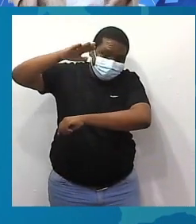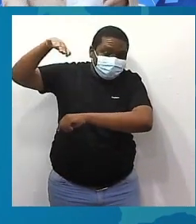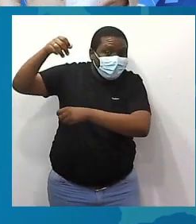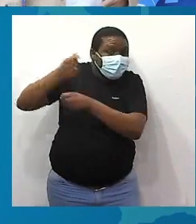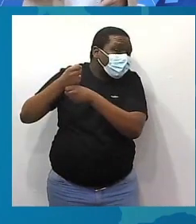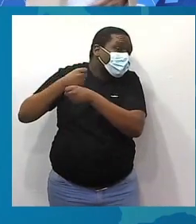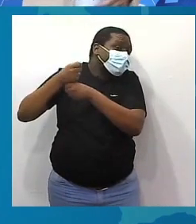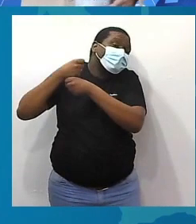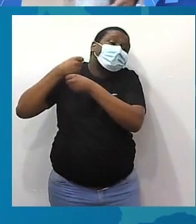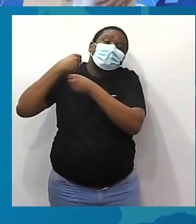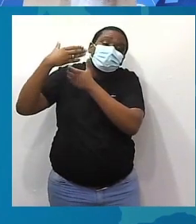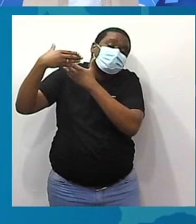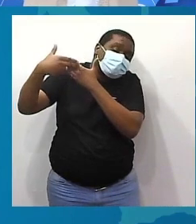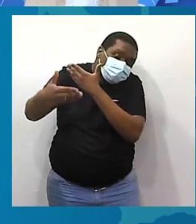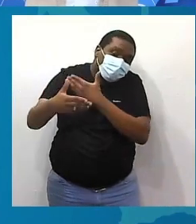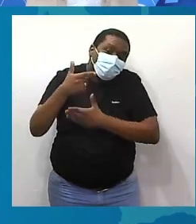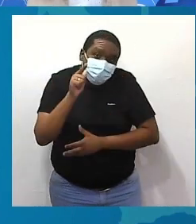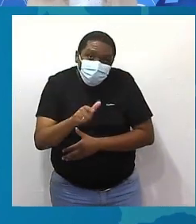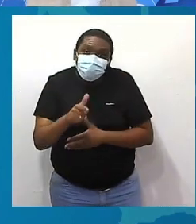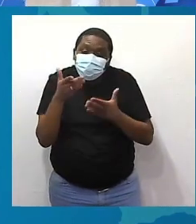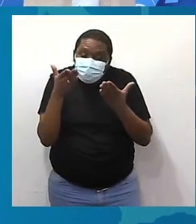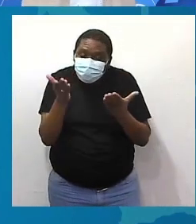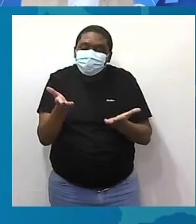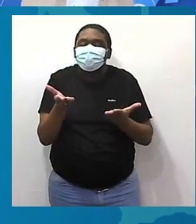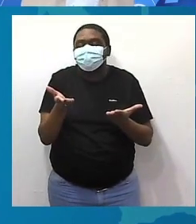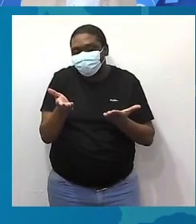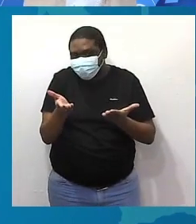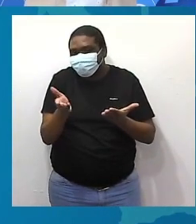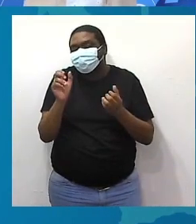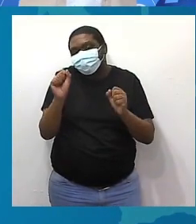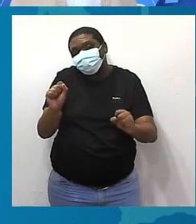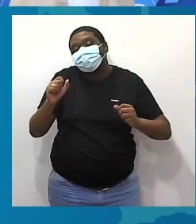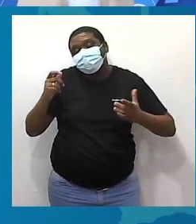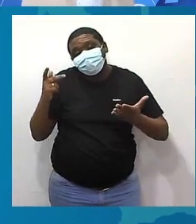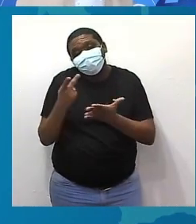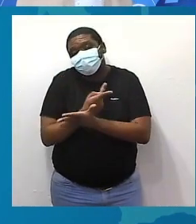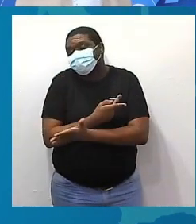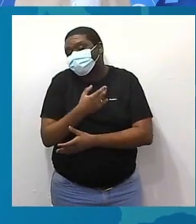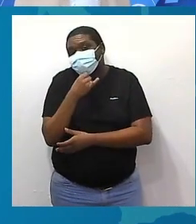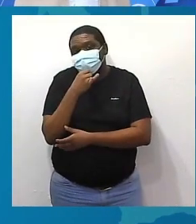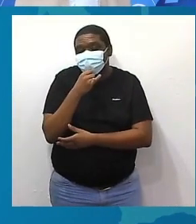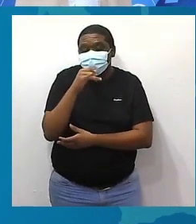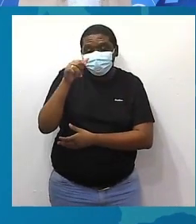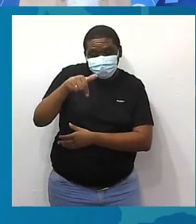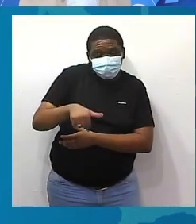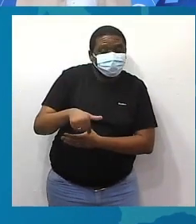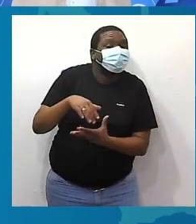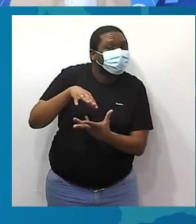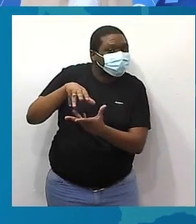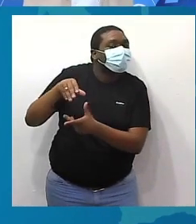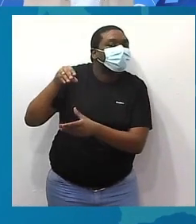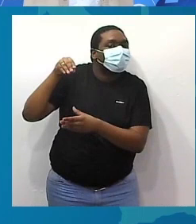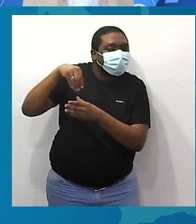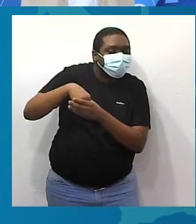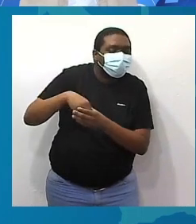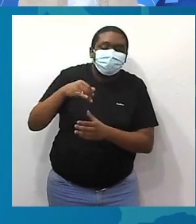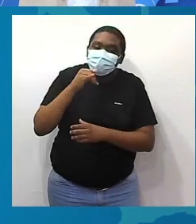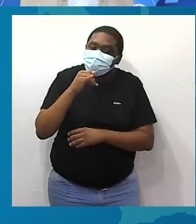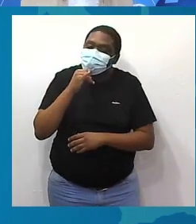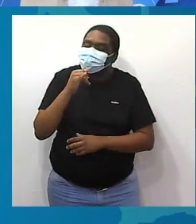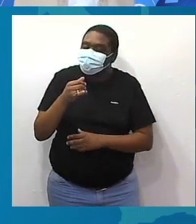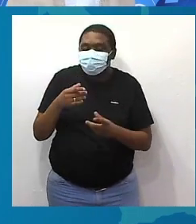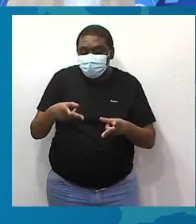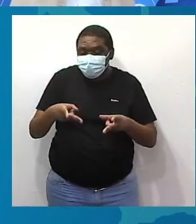anos para ser formado. Essa formação ela pode ocorrer, é lógico, no interior da Terra. Isso nas camadas que